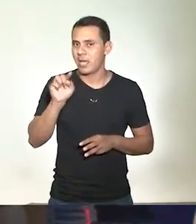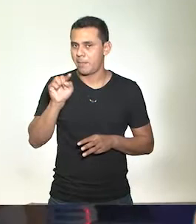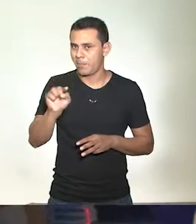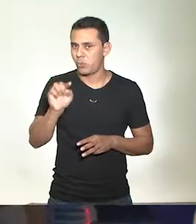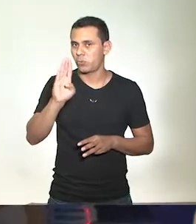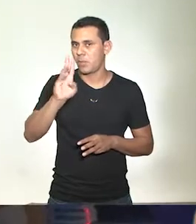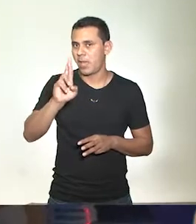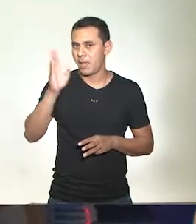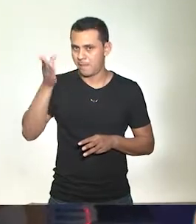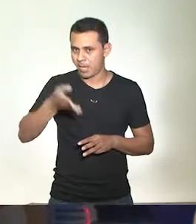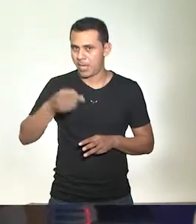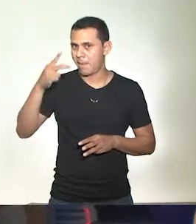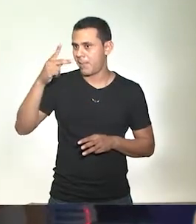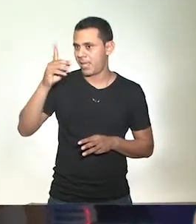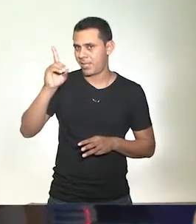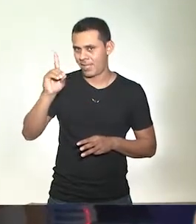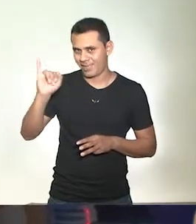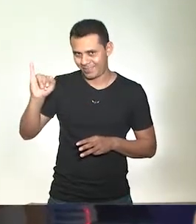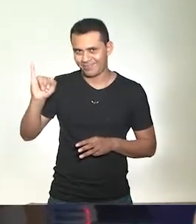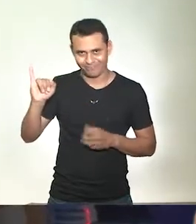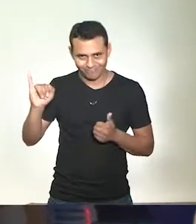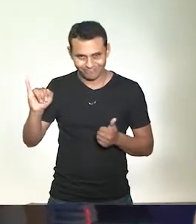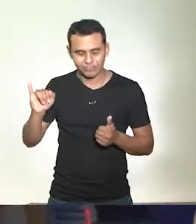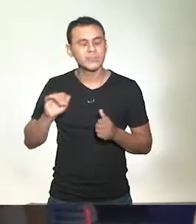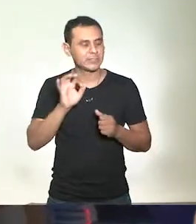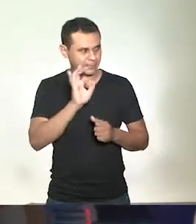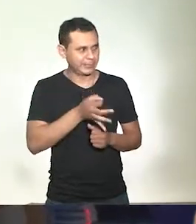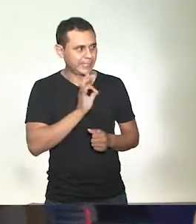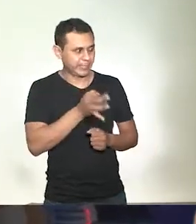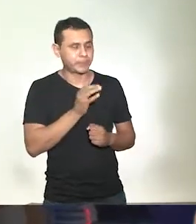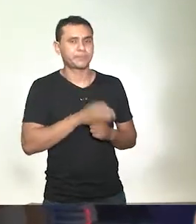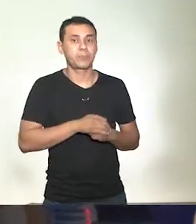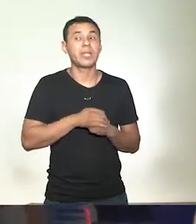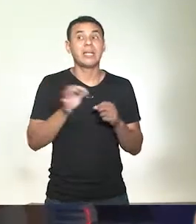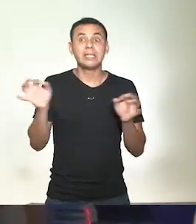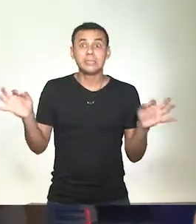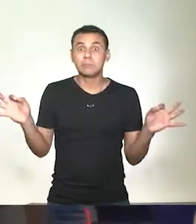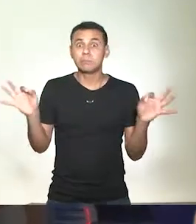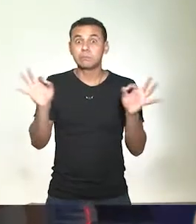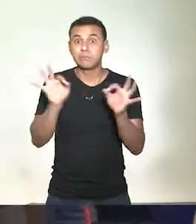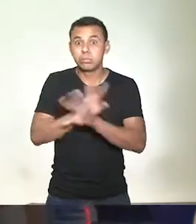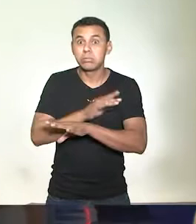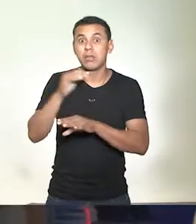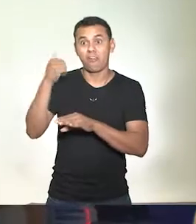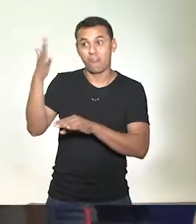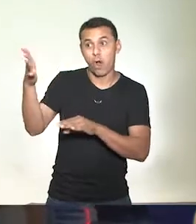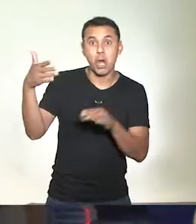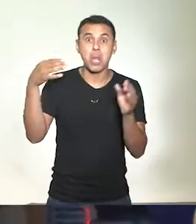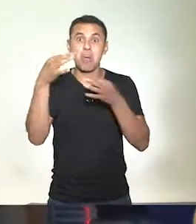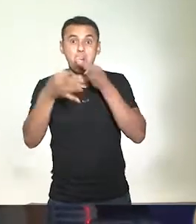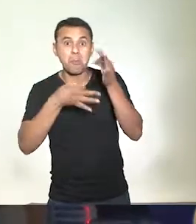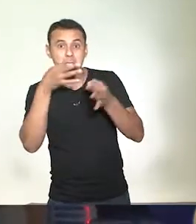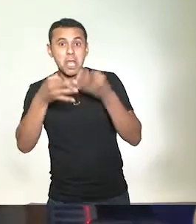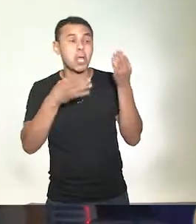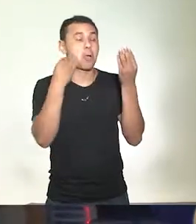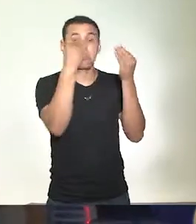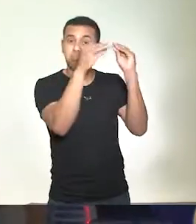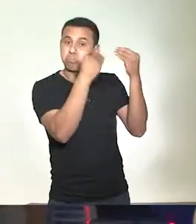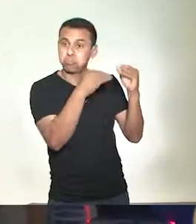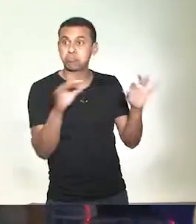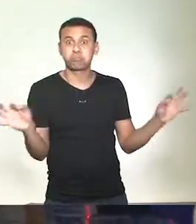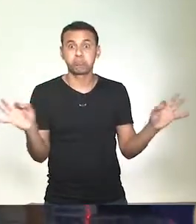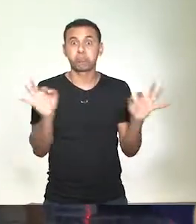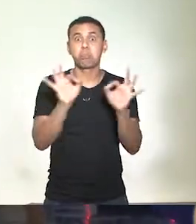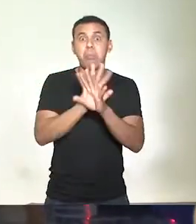correto professor é passada essa etapa da da colaboração da comunidade acadêmica da comunidade em geral